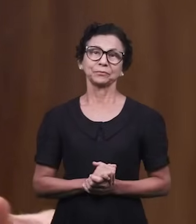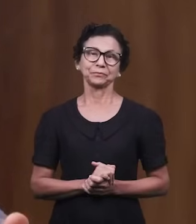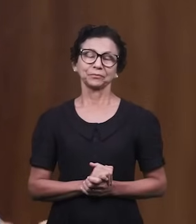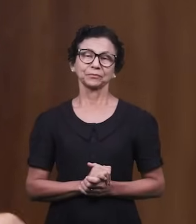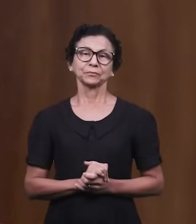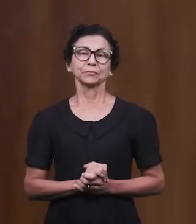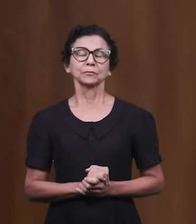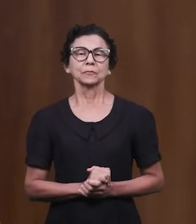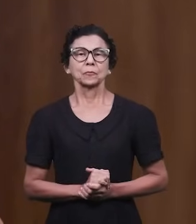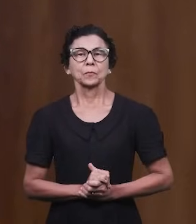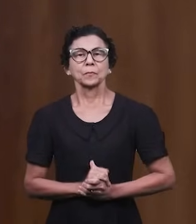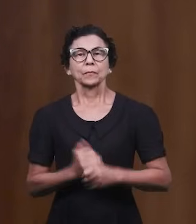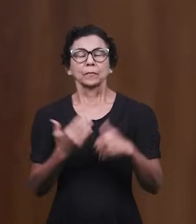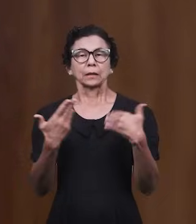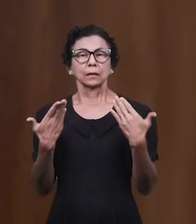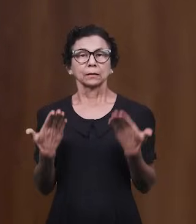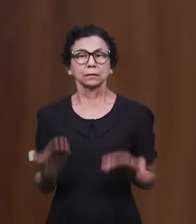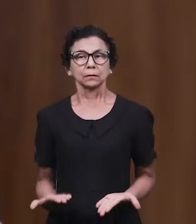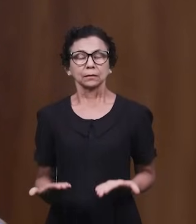espera